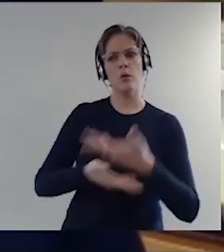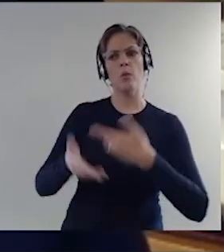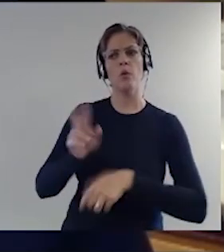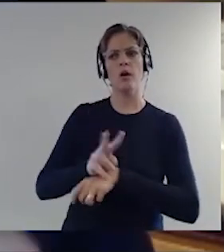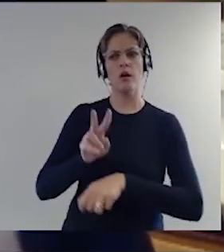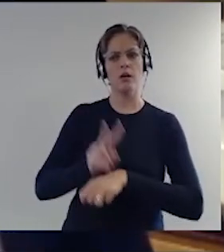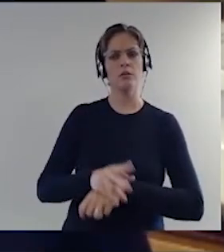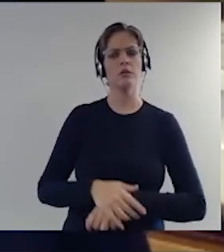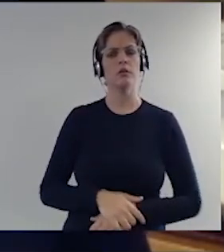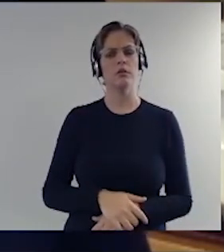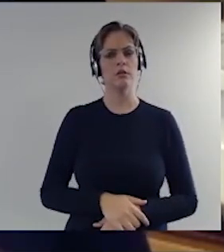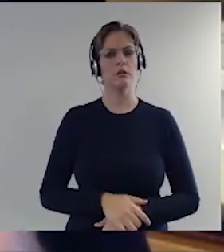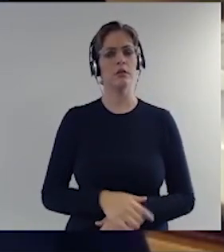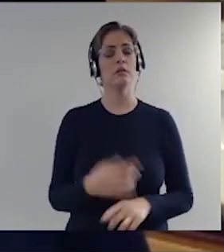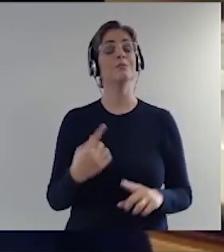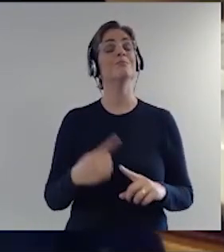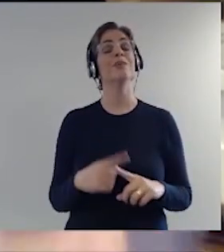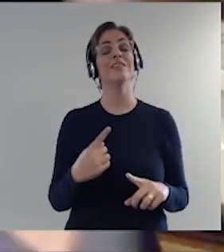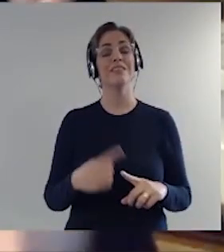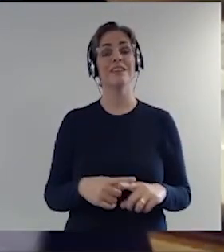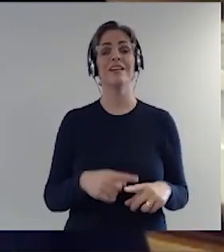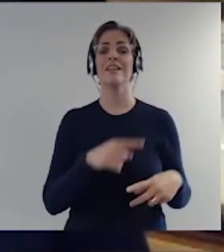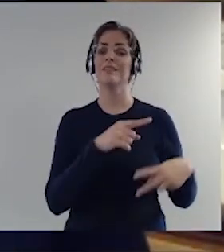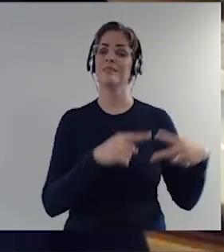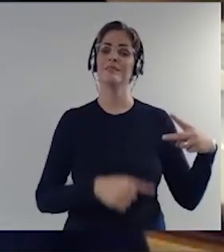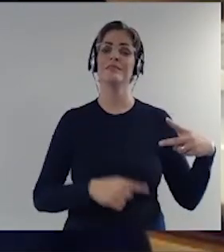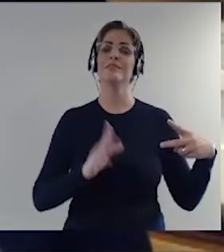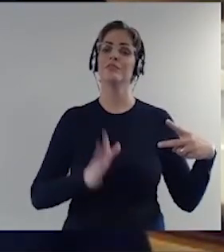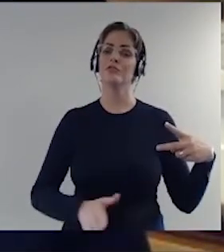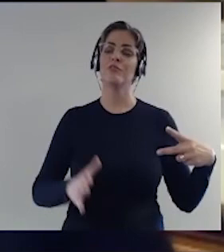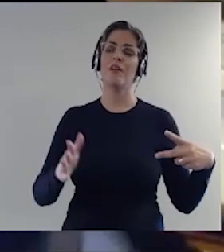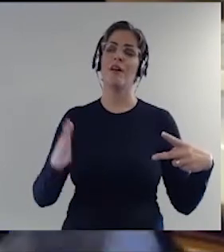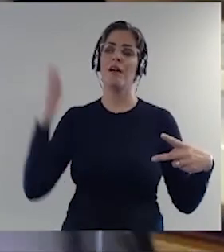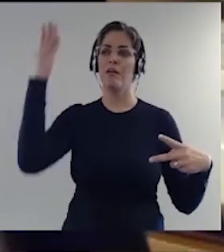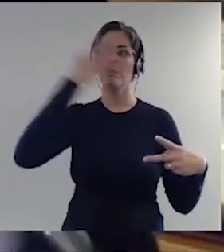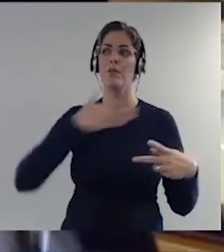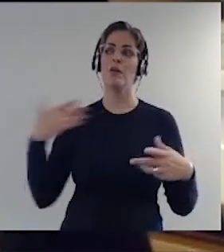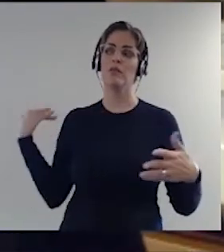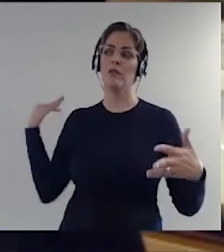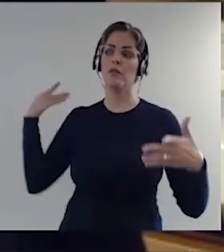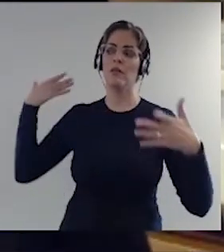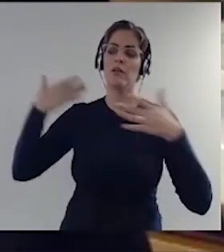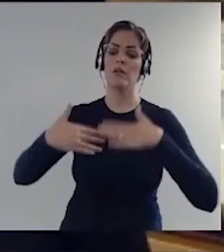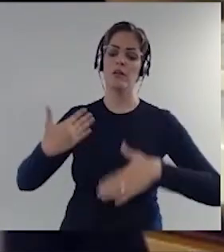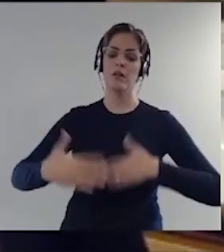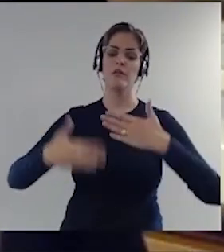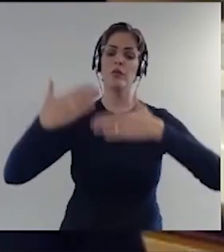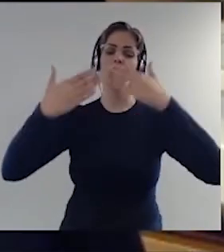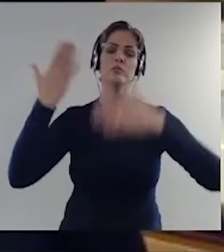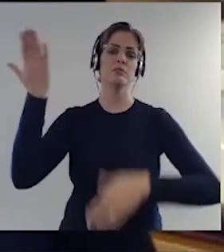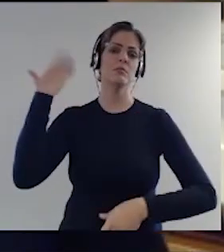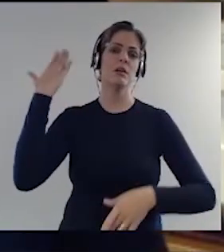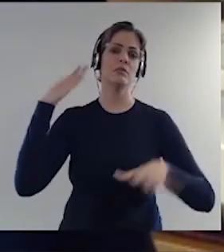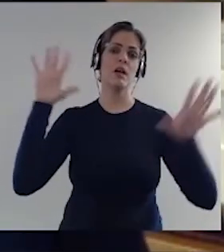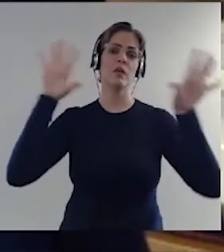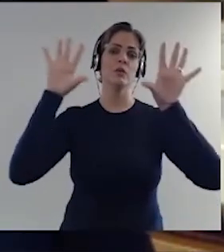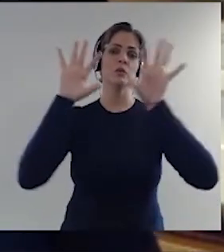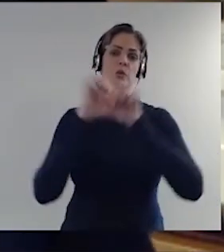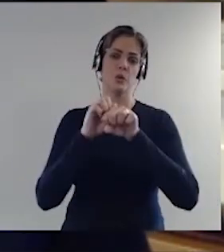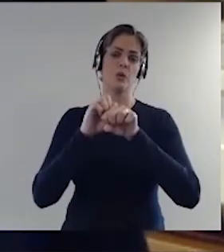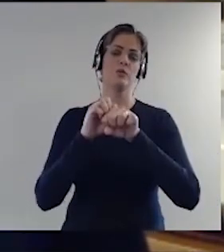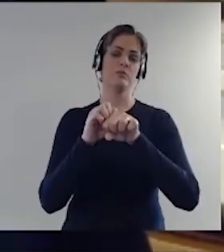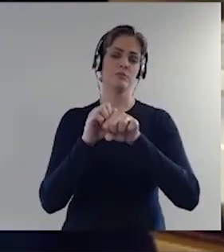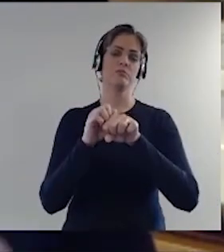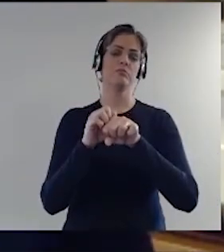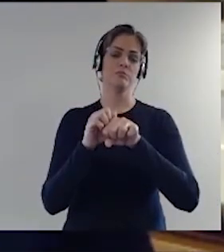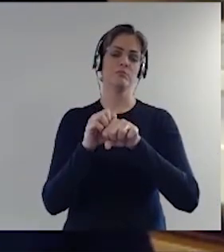compartilhada, porque elas são a evolução do mundo obscuro que nós vivíamos. Nós temos em